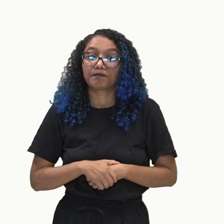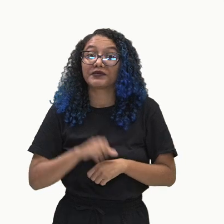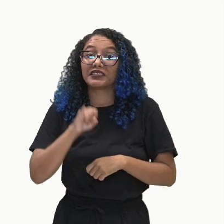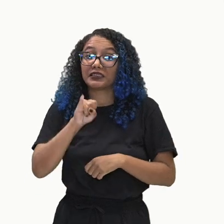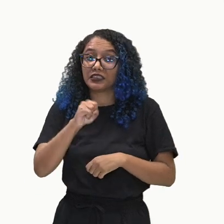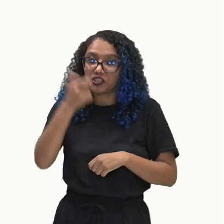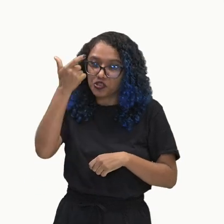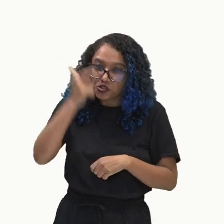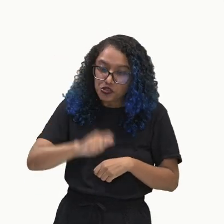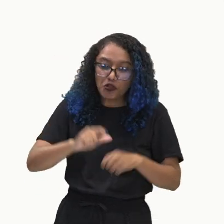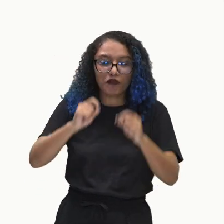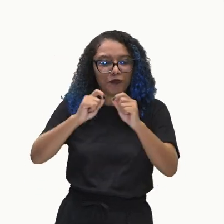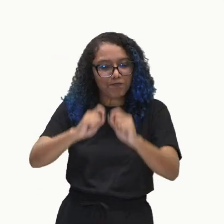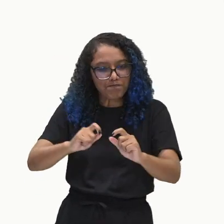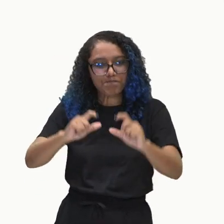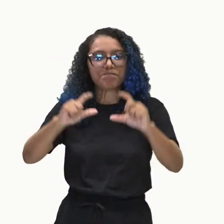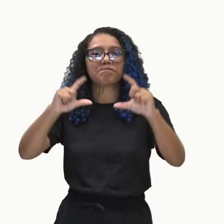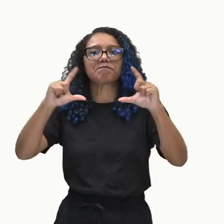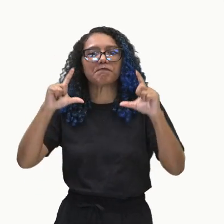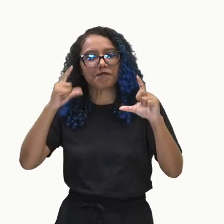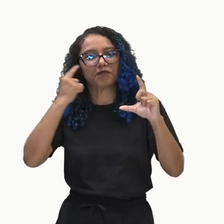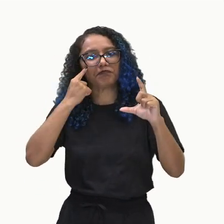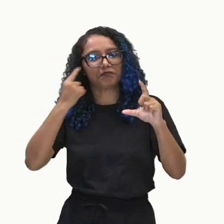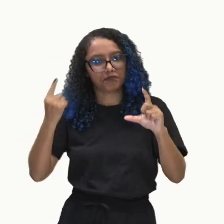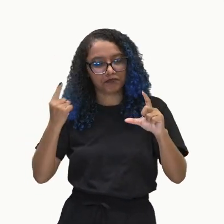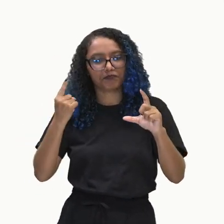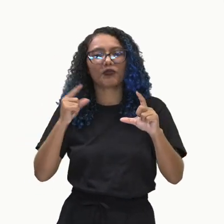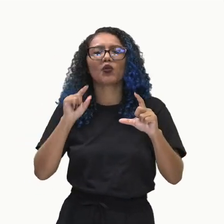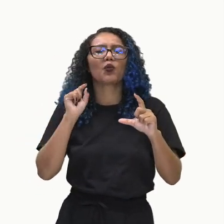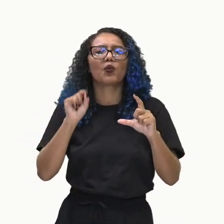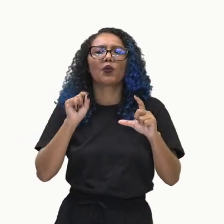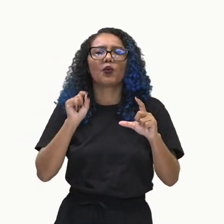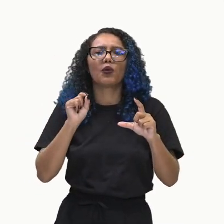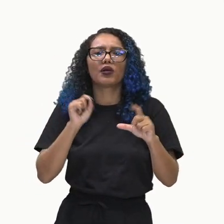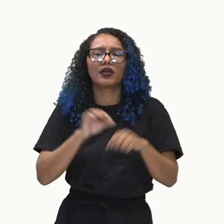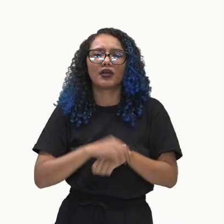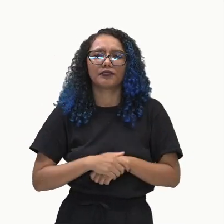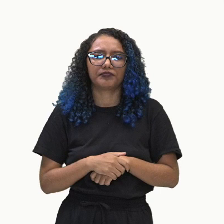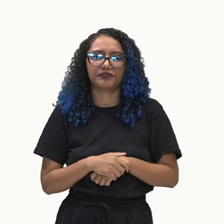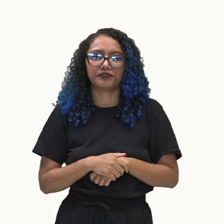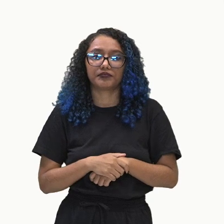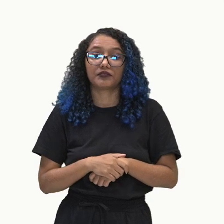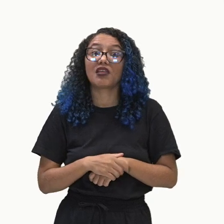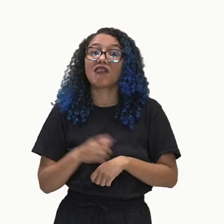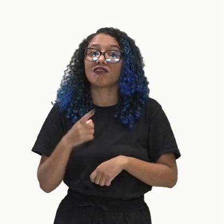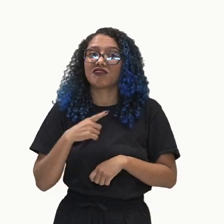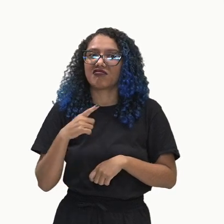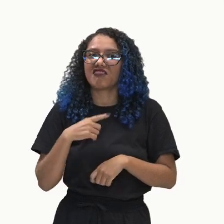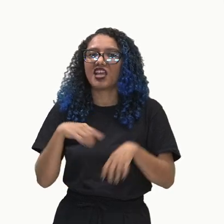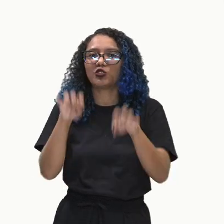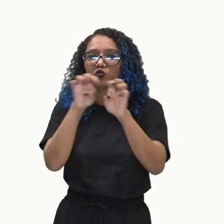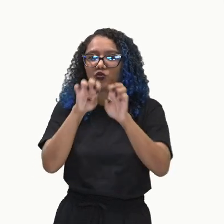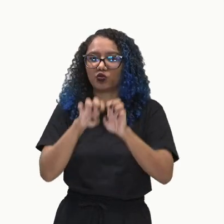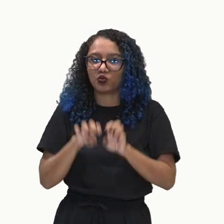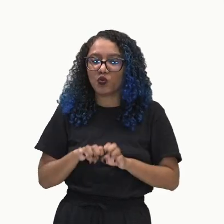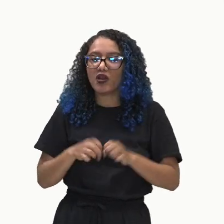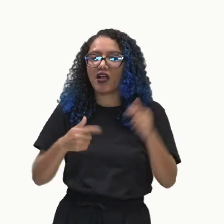aumentar um pouquinho mais essa estrutura, eu vou me deparar com uma composição química complexa,